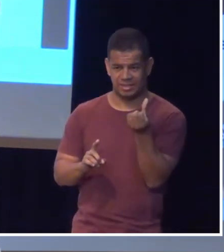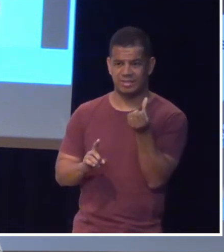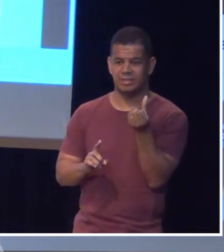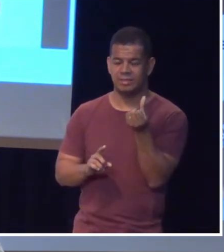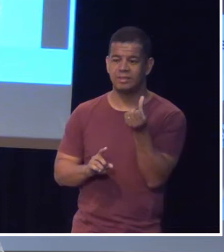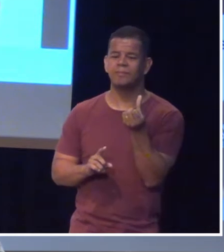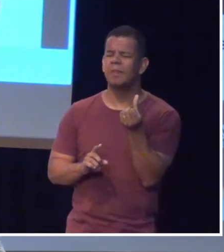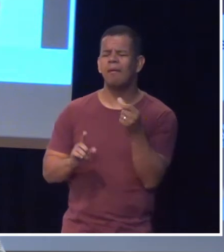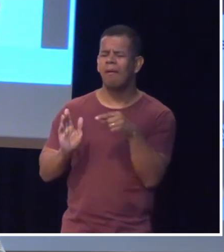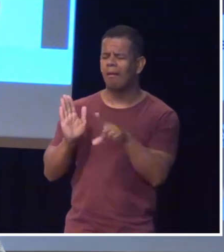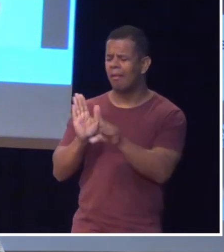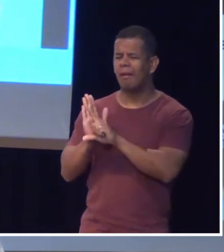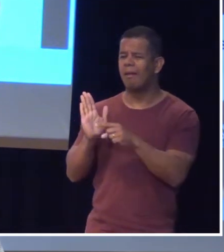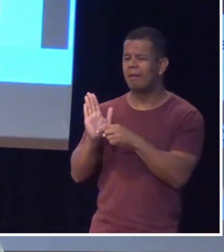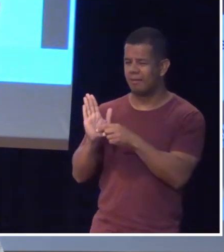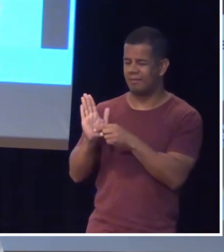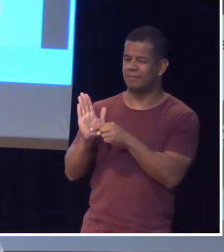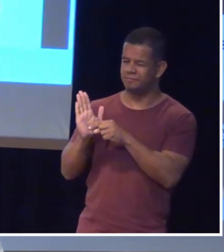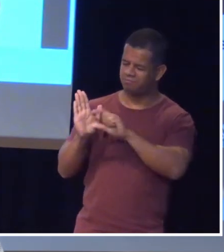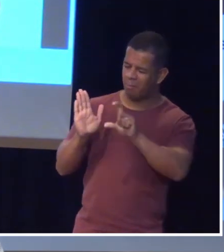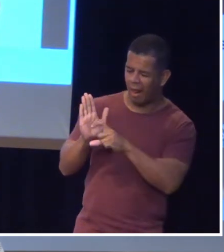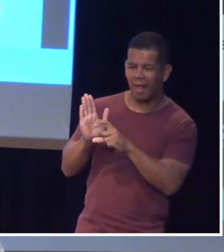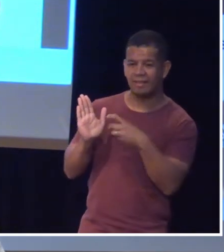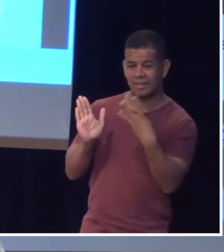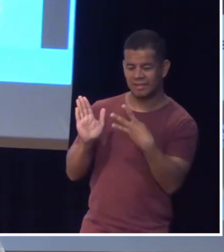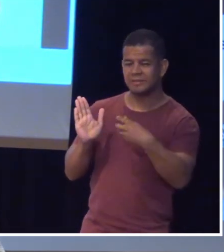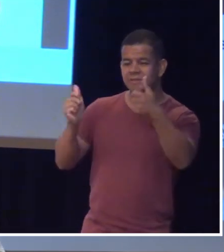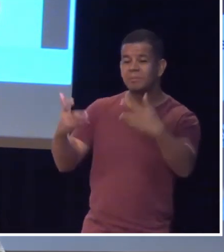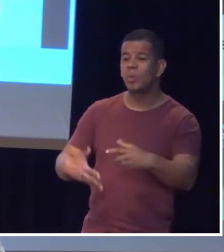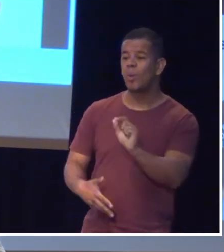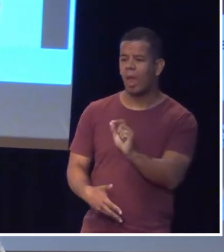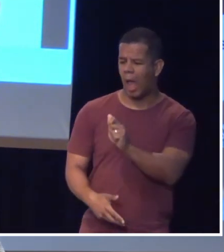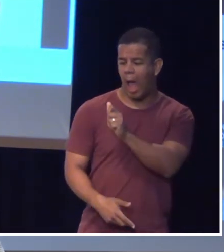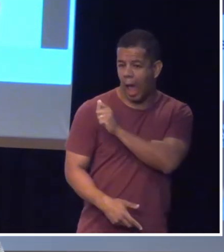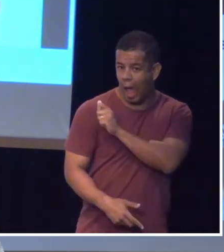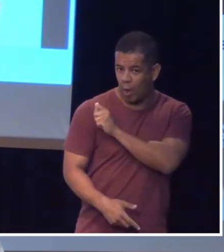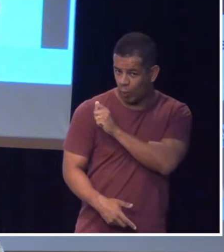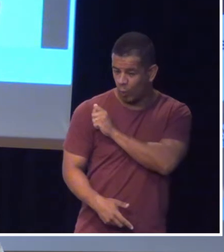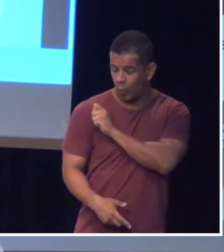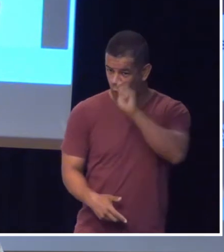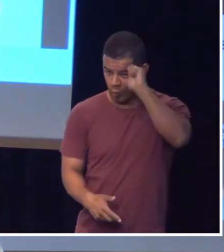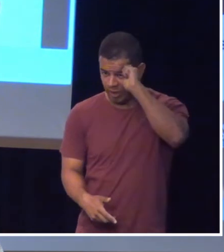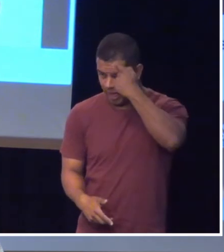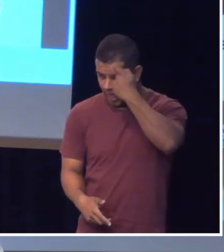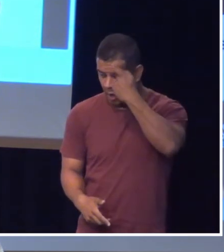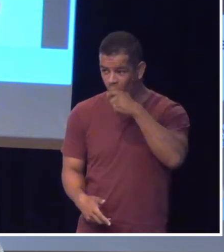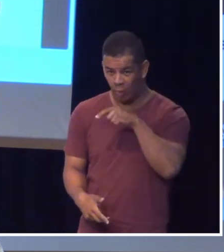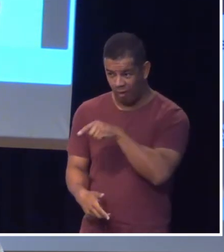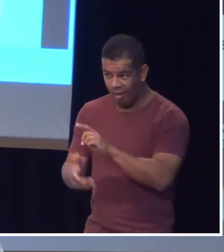né, que dizia lá no seu terceiro parágrafo, nenhum aluno negro, mesmo que seja livre,